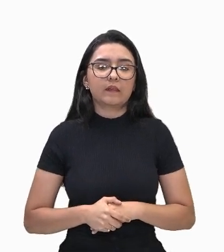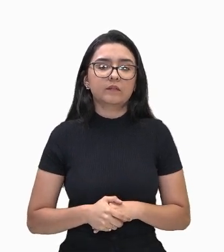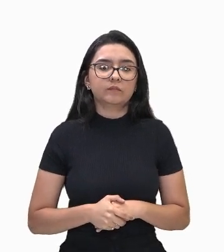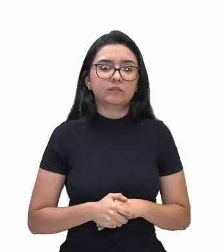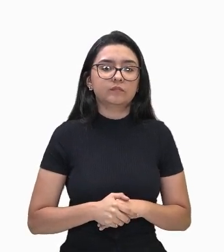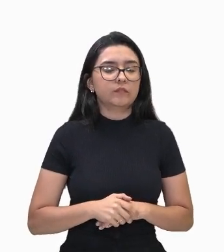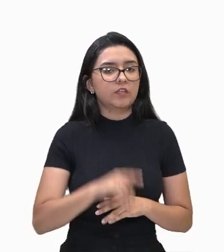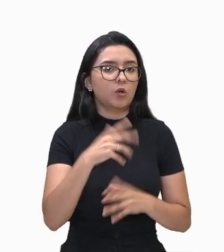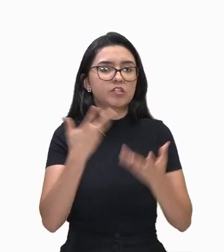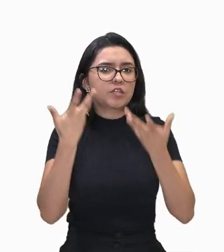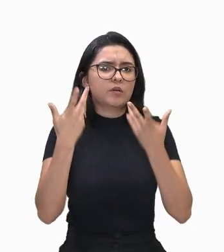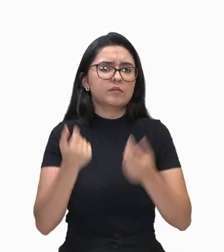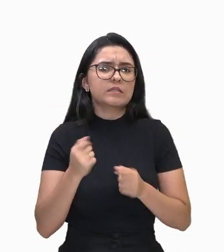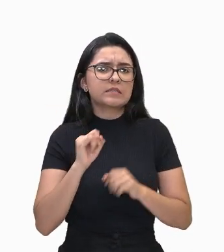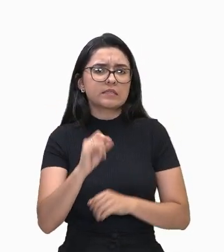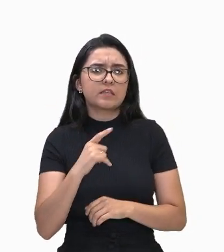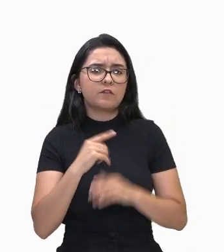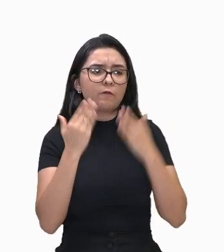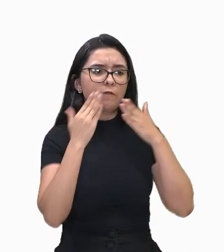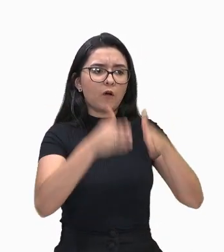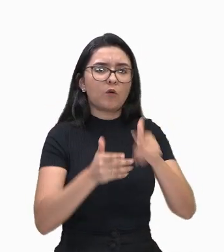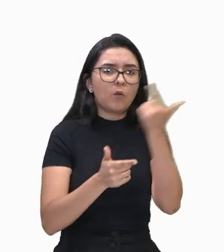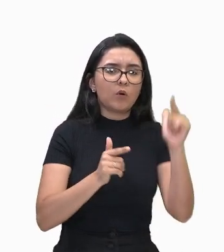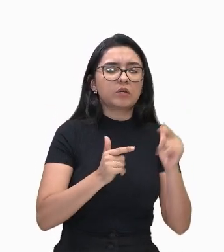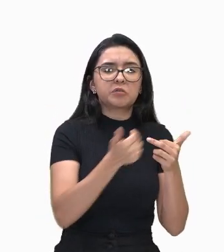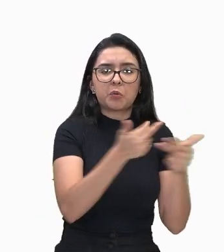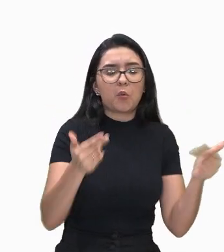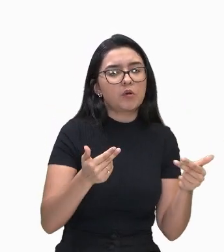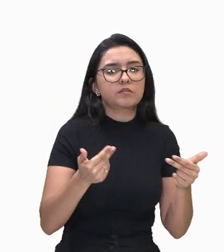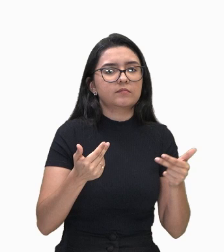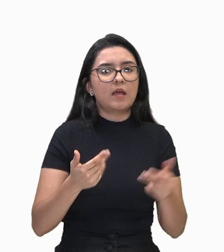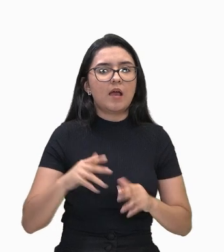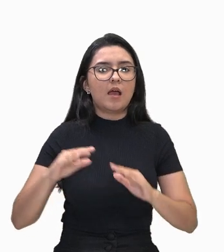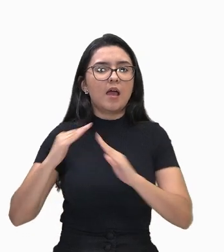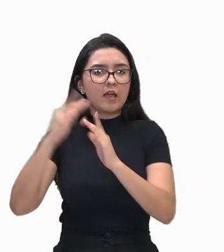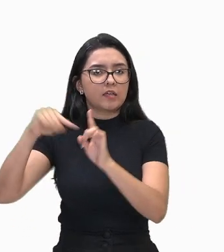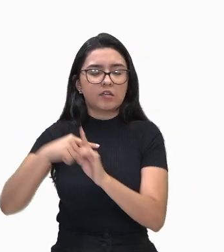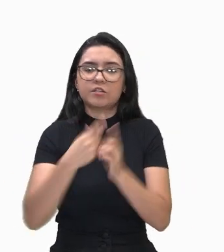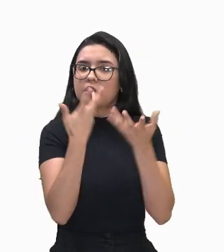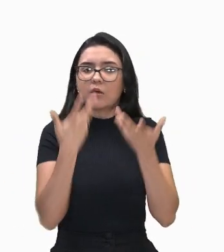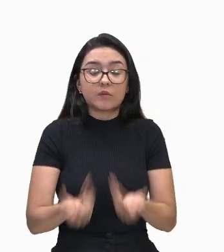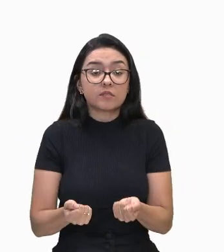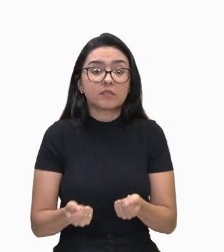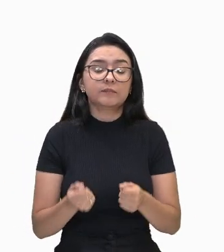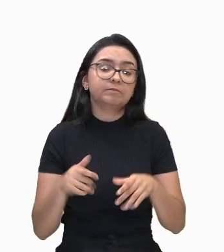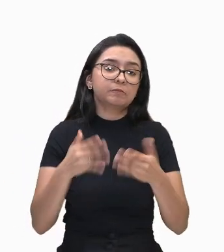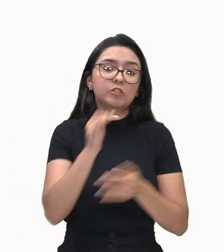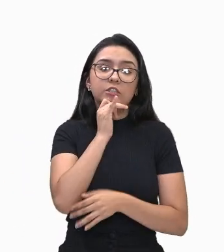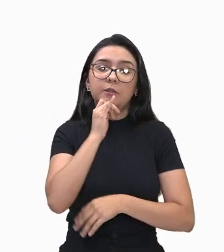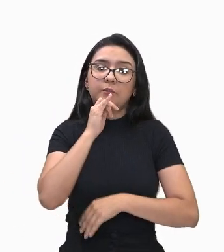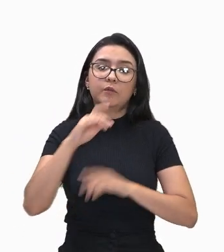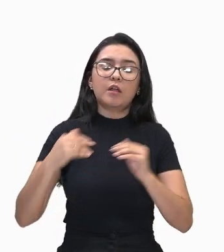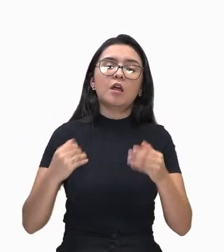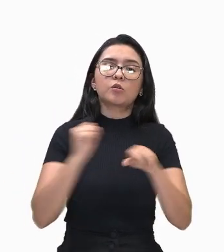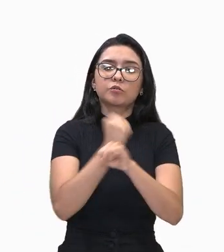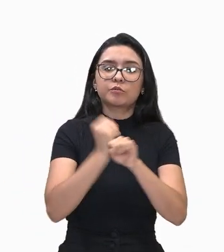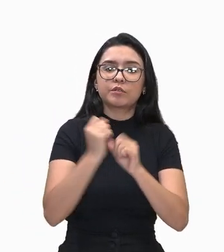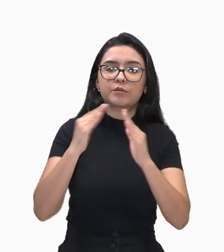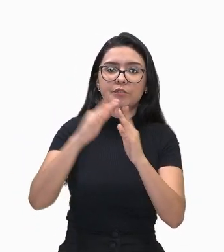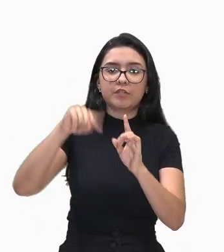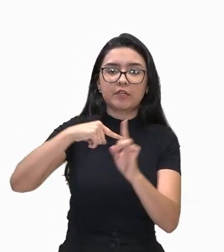não era bem-vindo pela igreja. Então, na arquitetura, construções de igrejas,